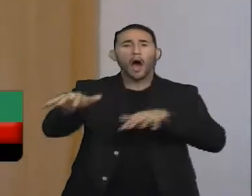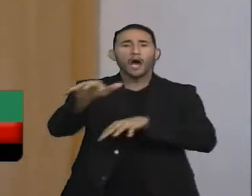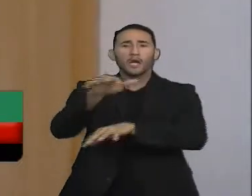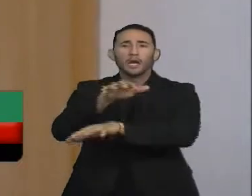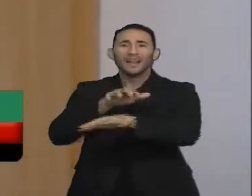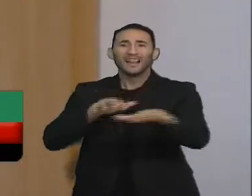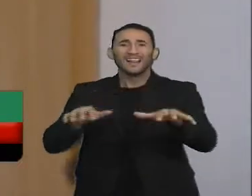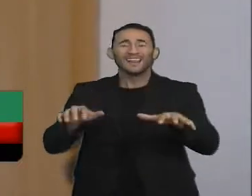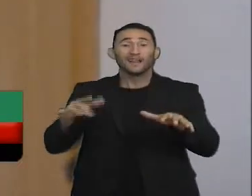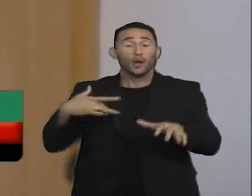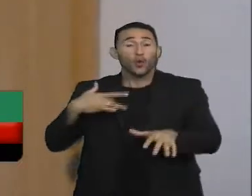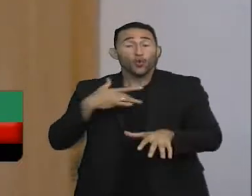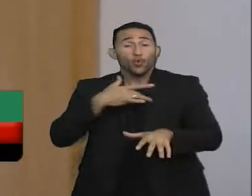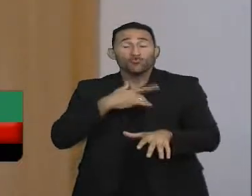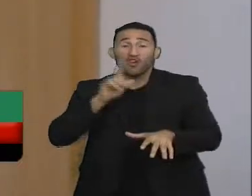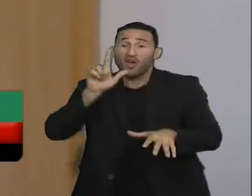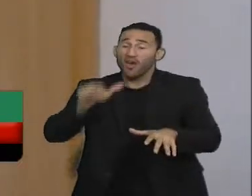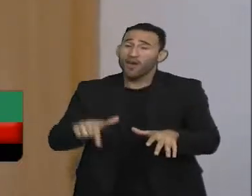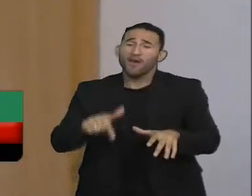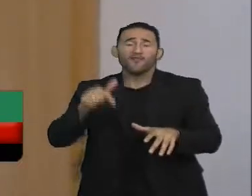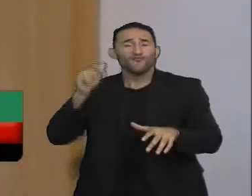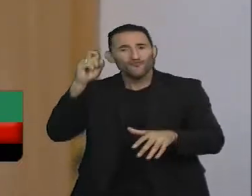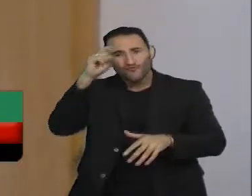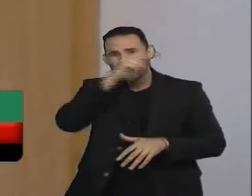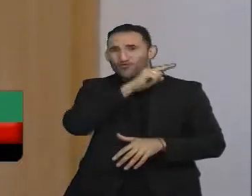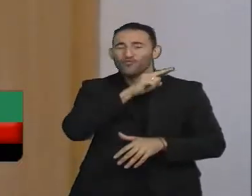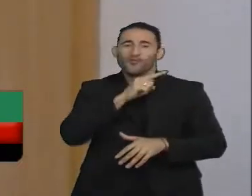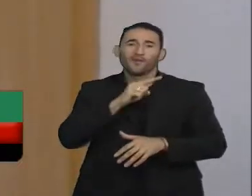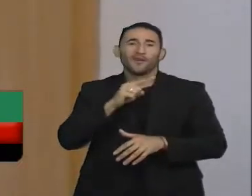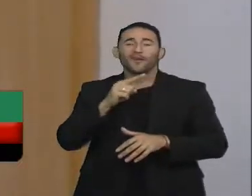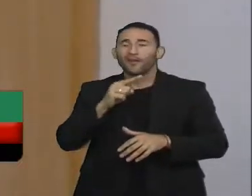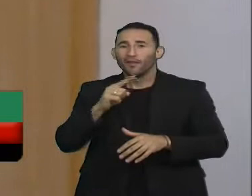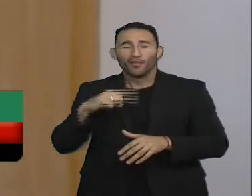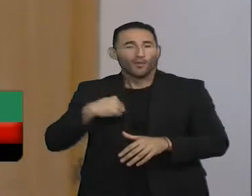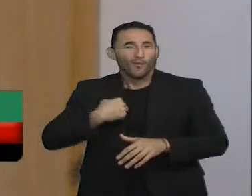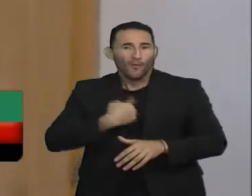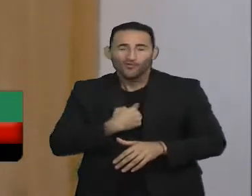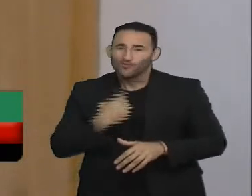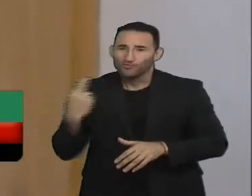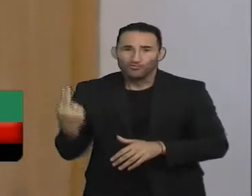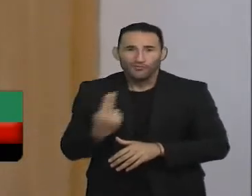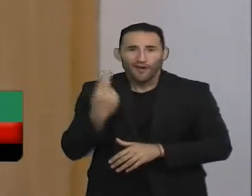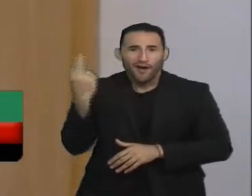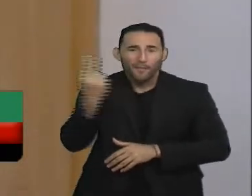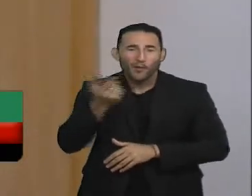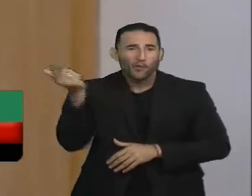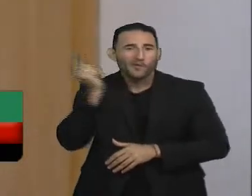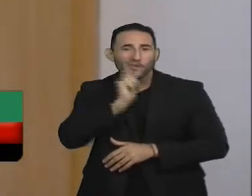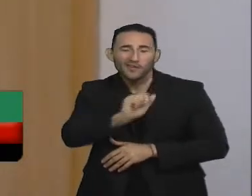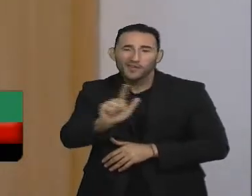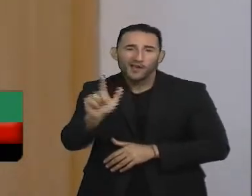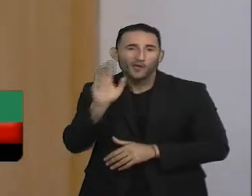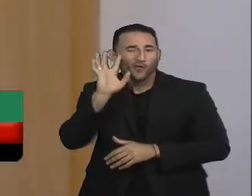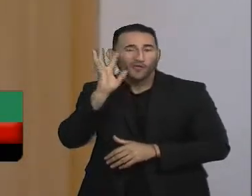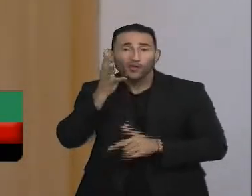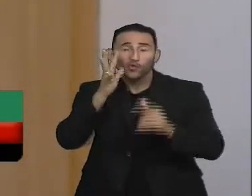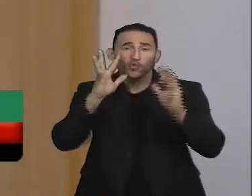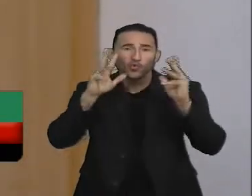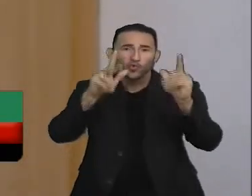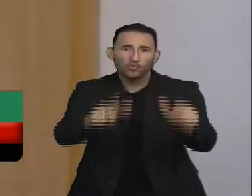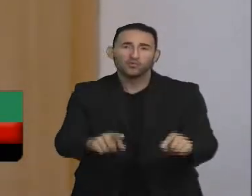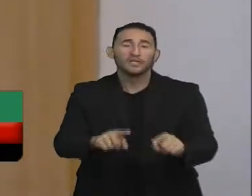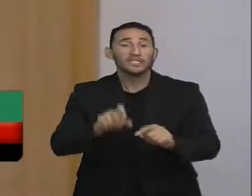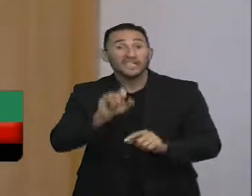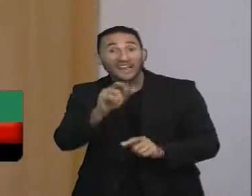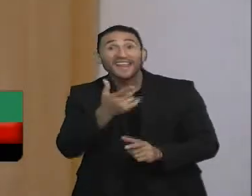o calcanhar de Aquiles, porque não tem jeito, a gente não consegue suprir a saúde, por mais que a gente queira. Lembrando